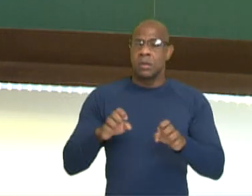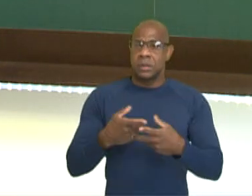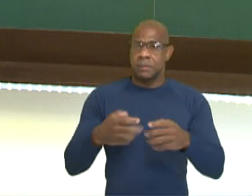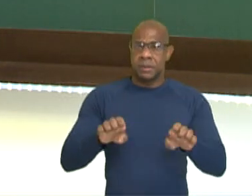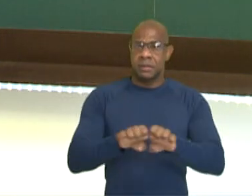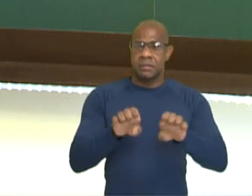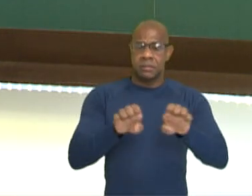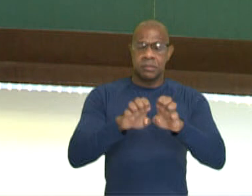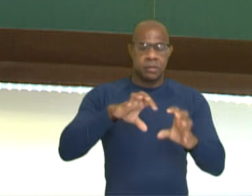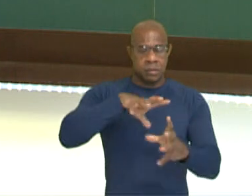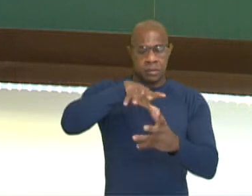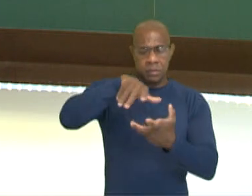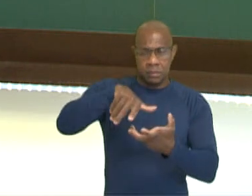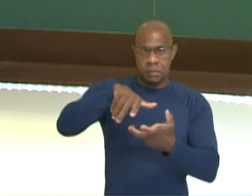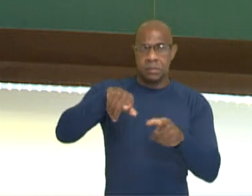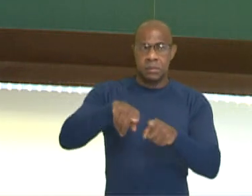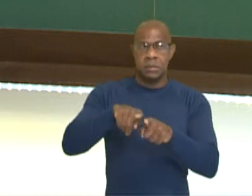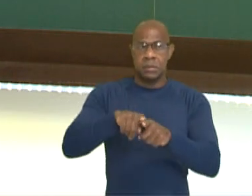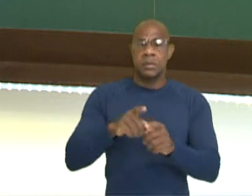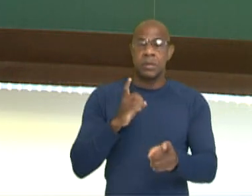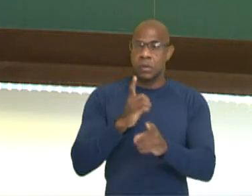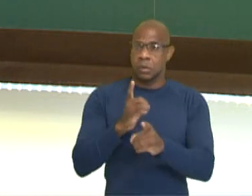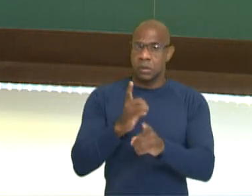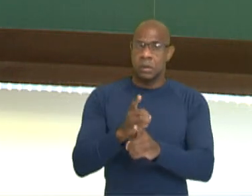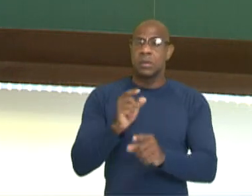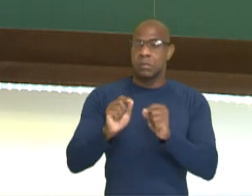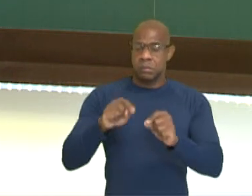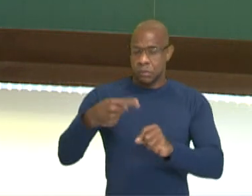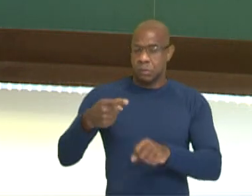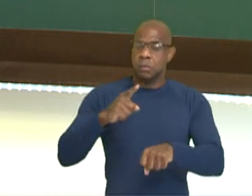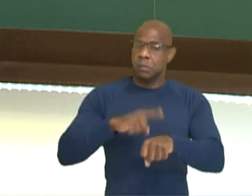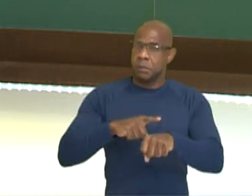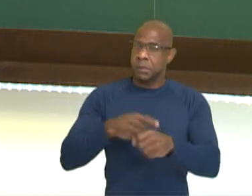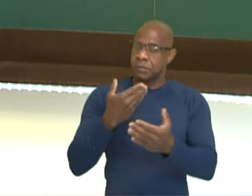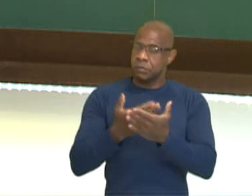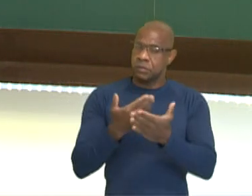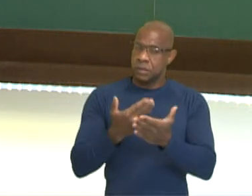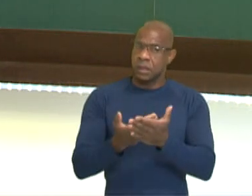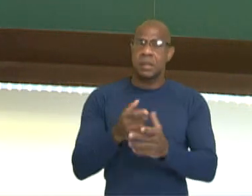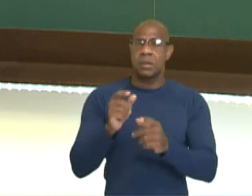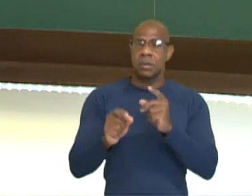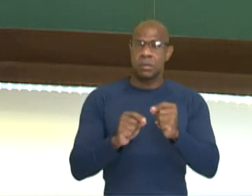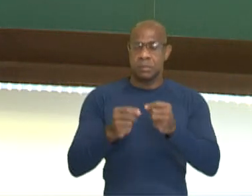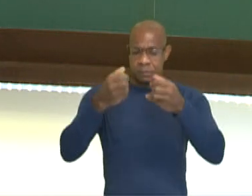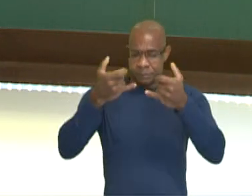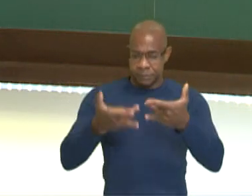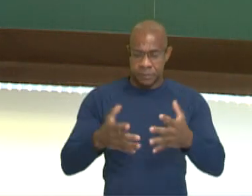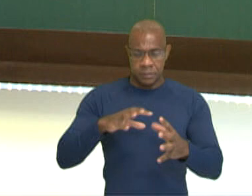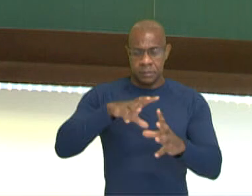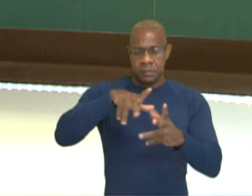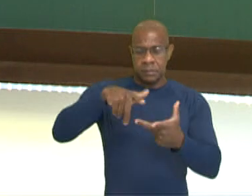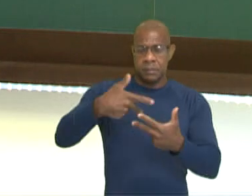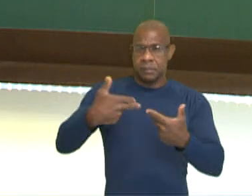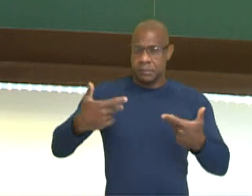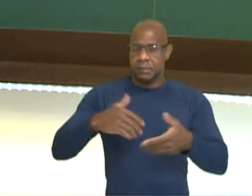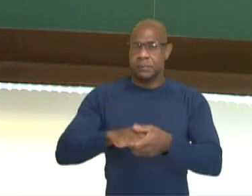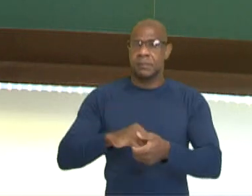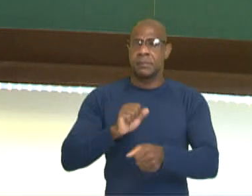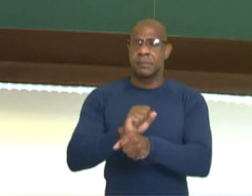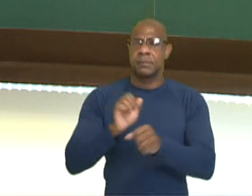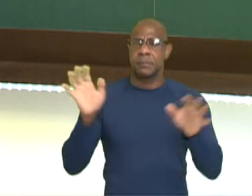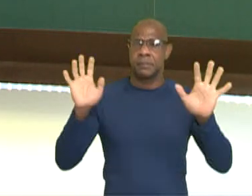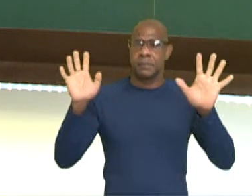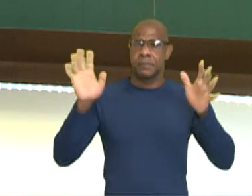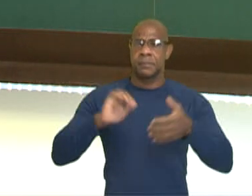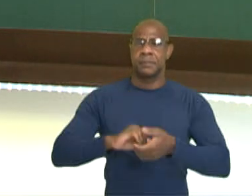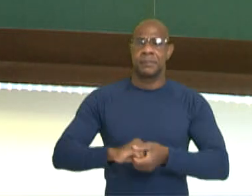do planeta Terra, e nos encontramos para um outro momento para estudar um pouquinho mais sobre determinados elementos do nosso planeta. Até mais!